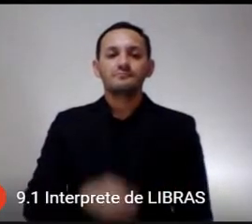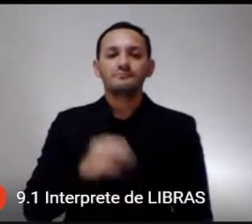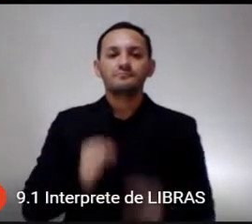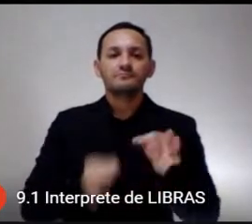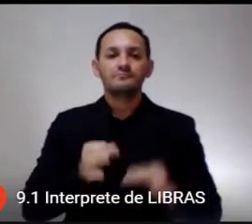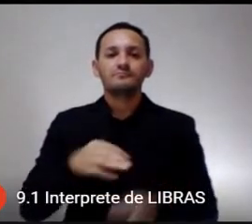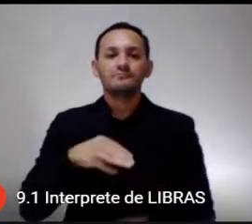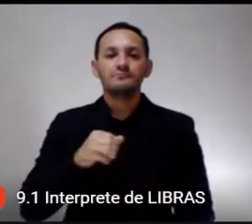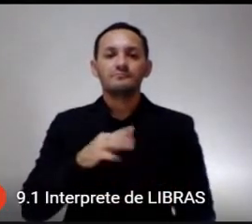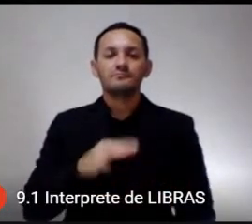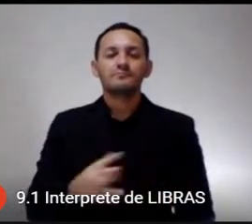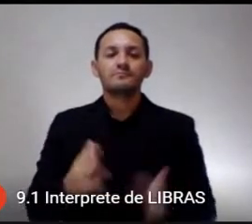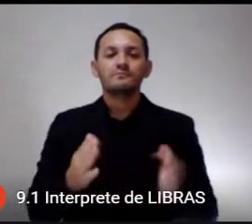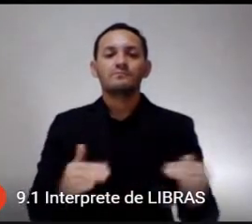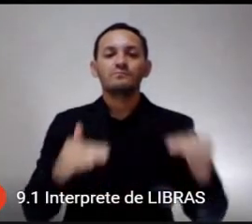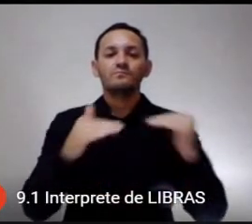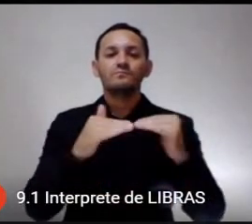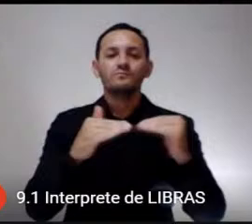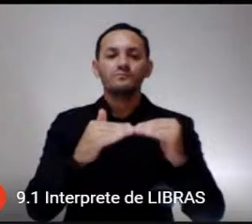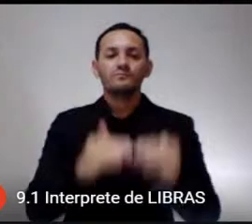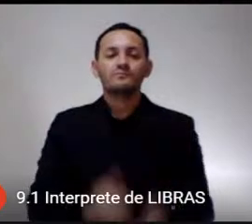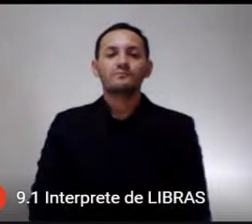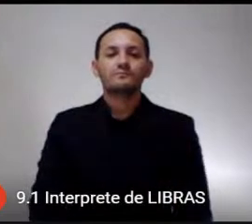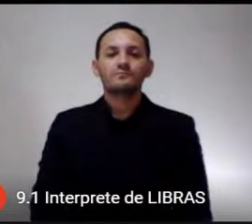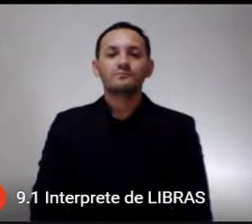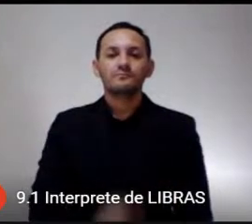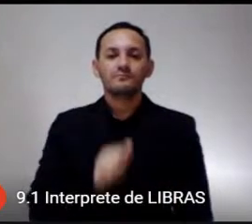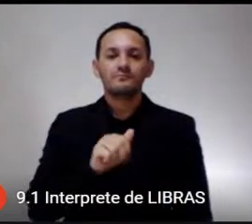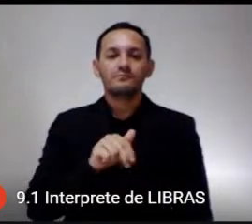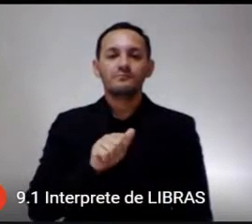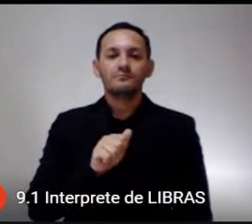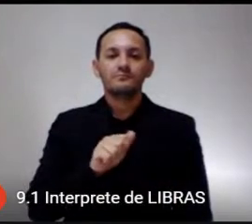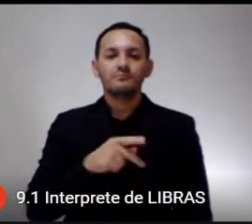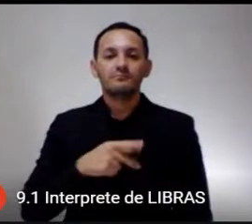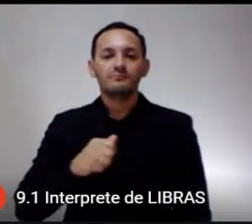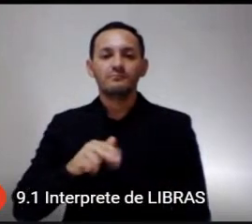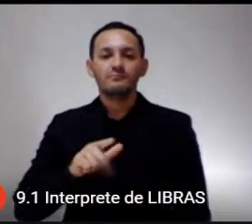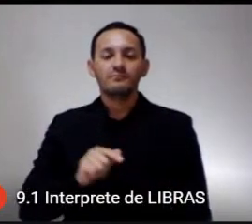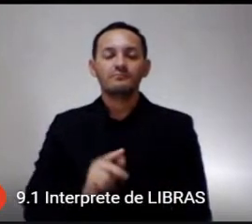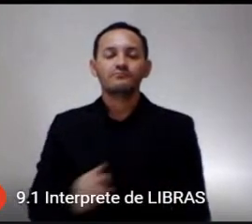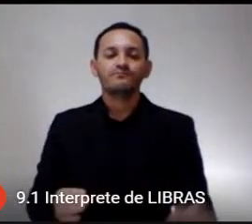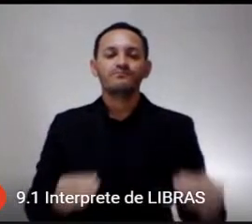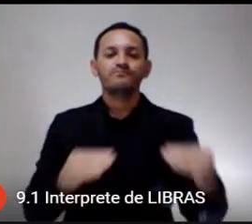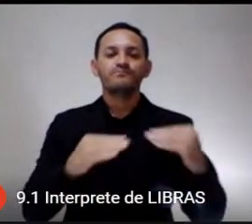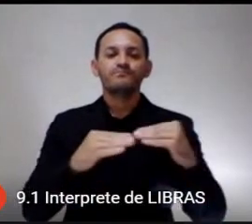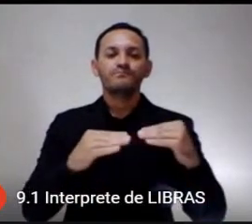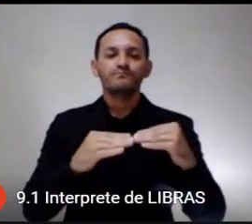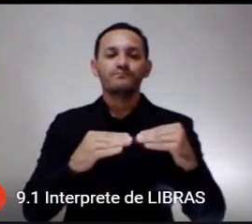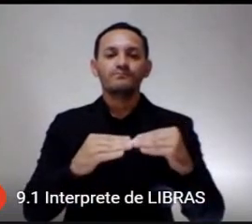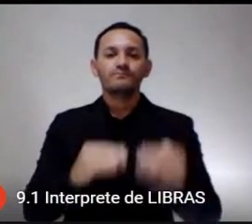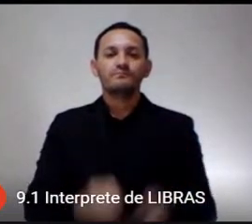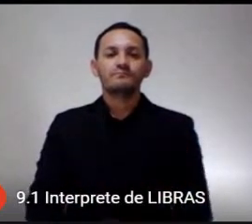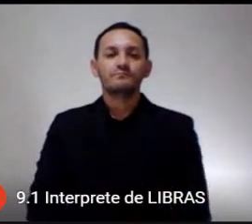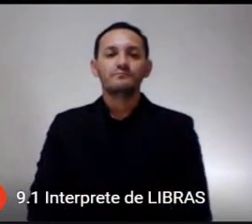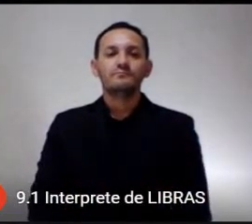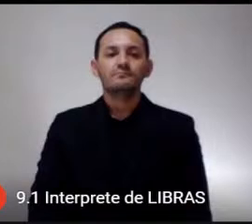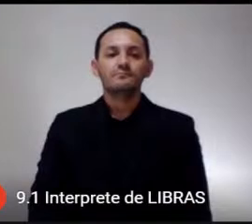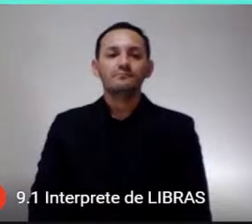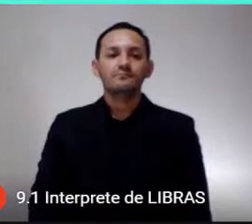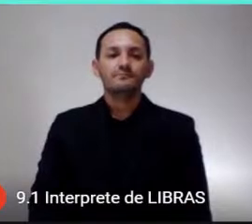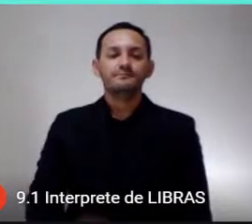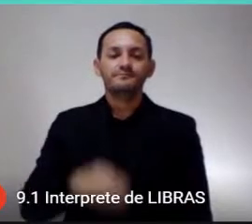Voto com a relatora, senhor presidente. Doutora Ana Paula. Também acompanho. Doutor José